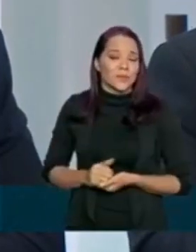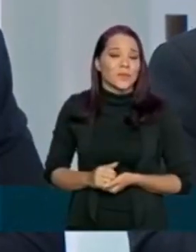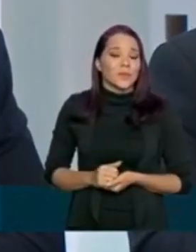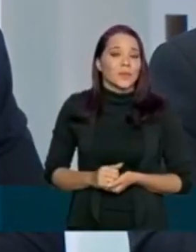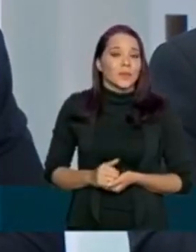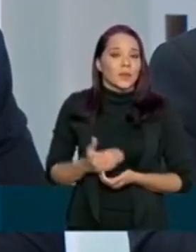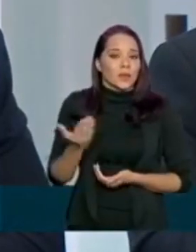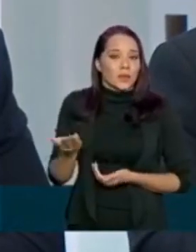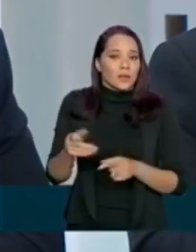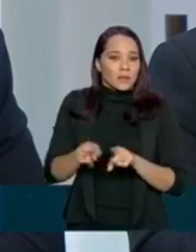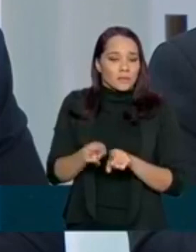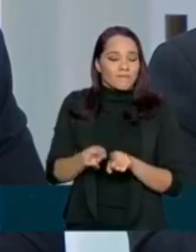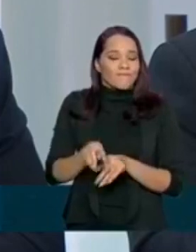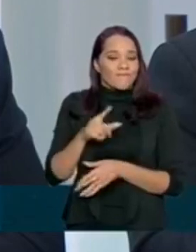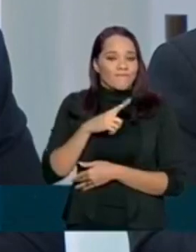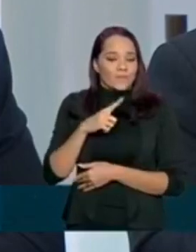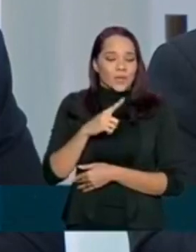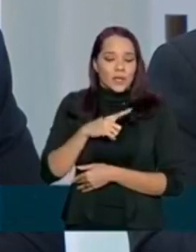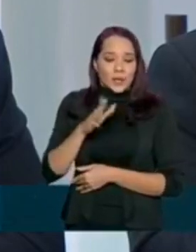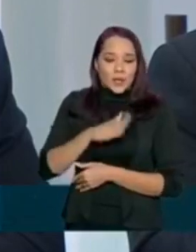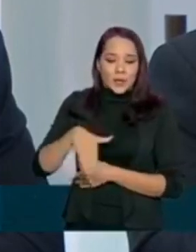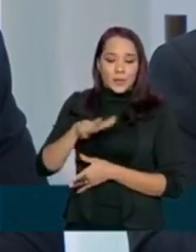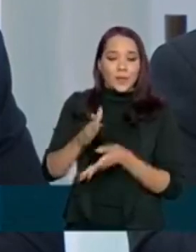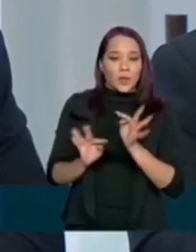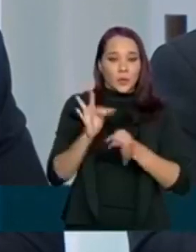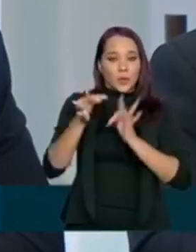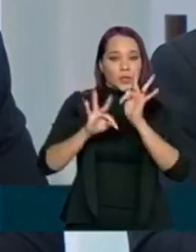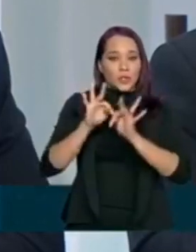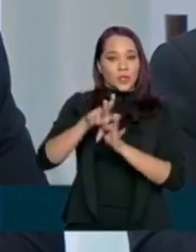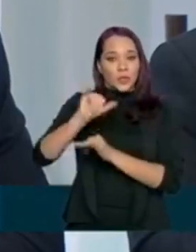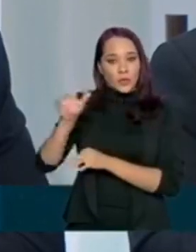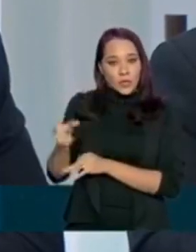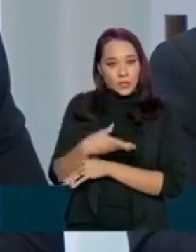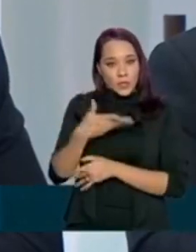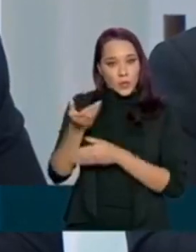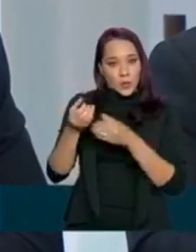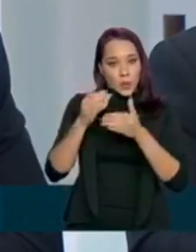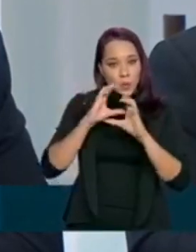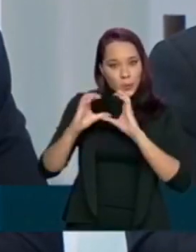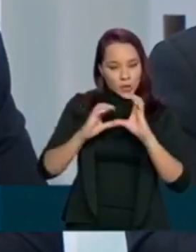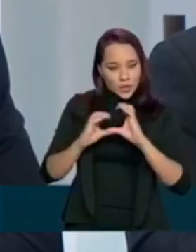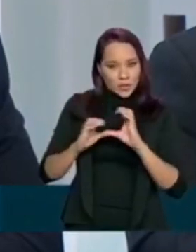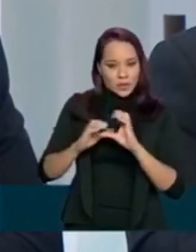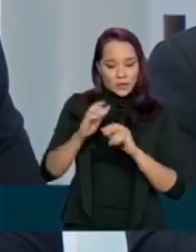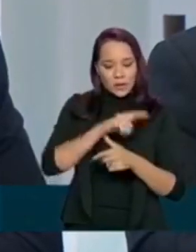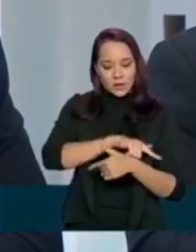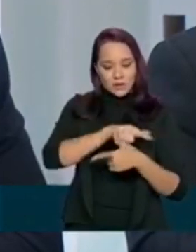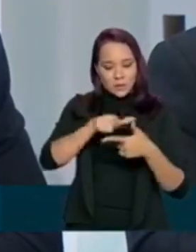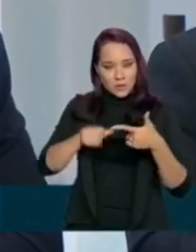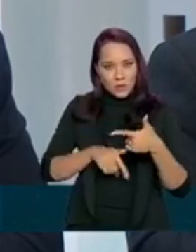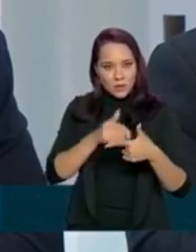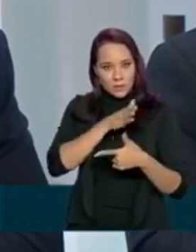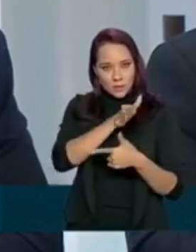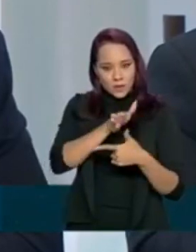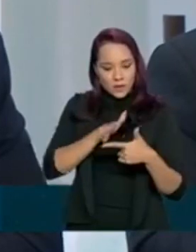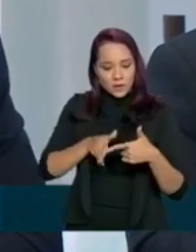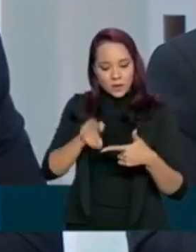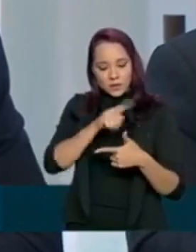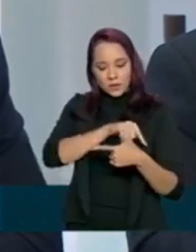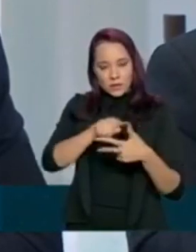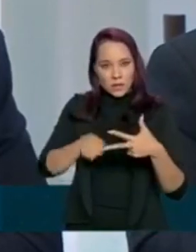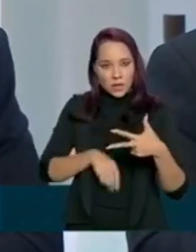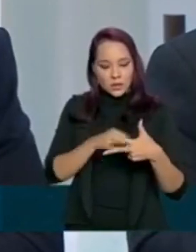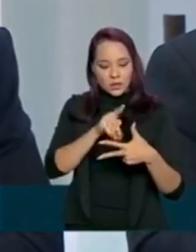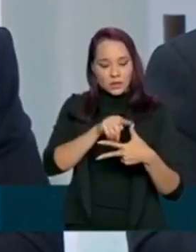e ainda tá a parte de tecnologia inovações e comunicações complementam outros dois eixos então basicamente nós operamos em